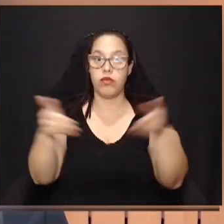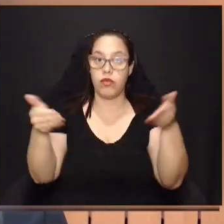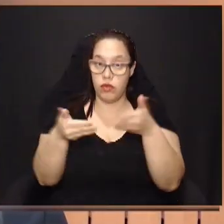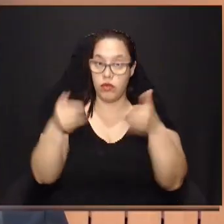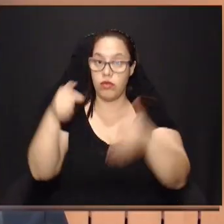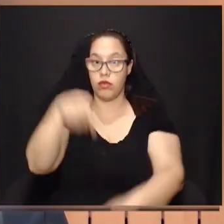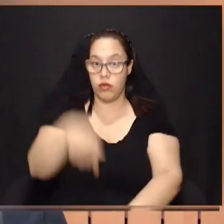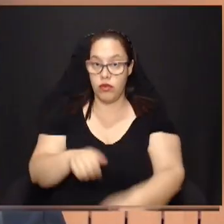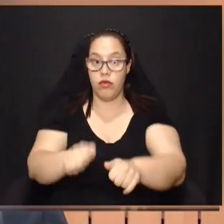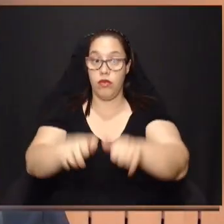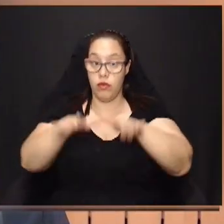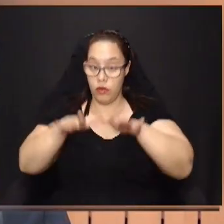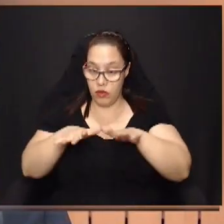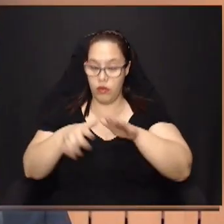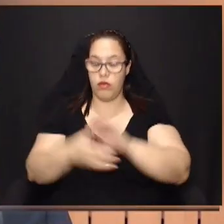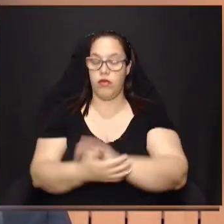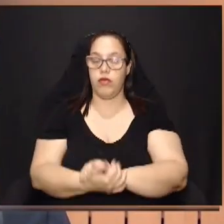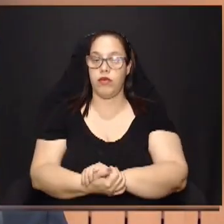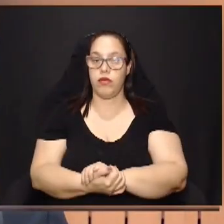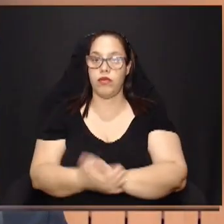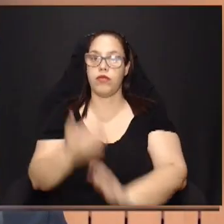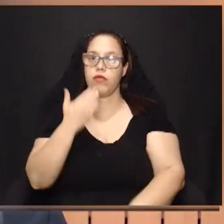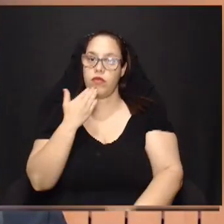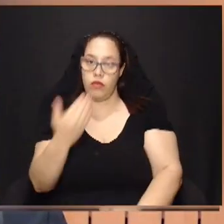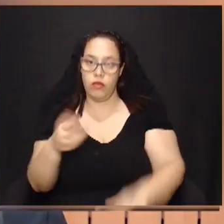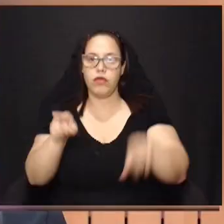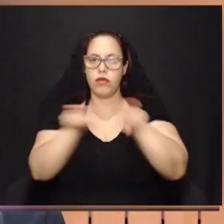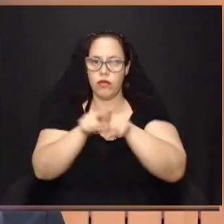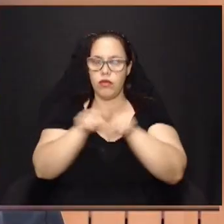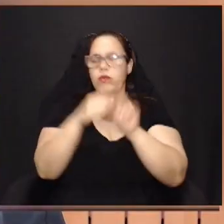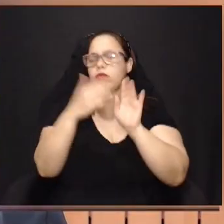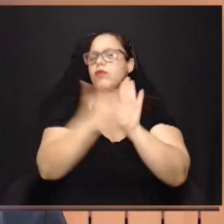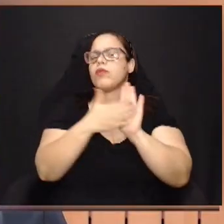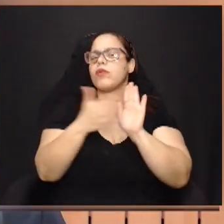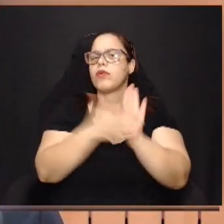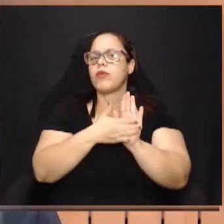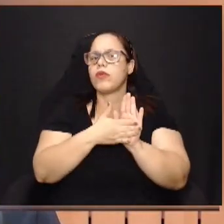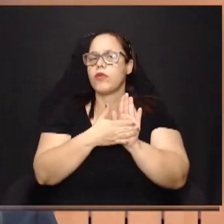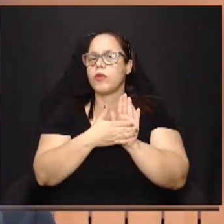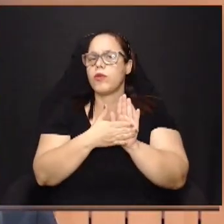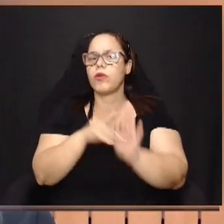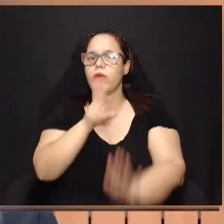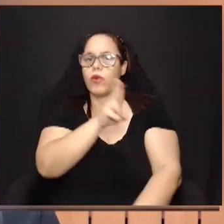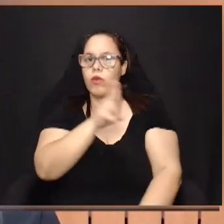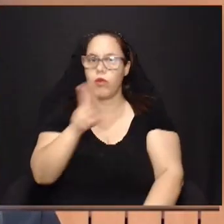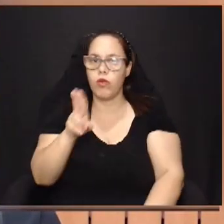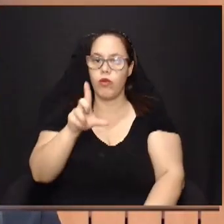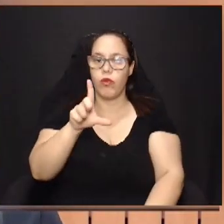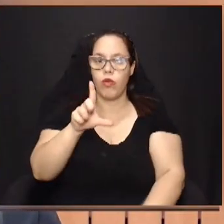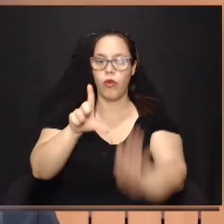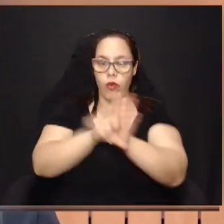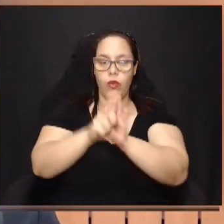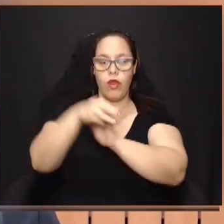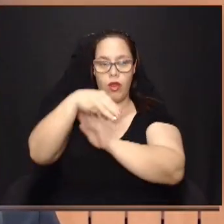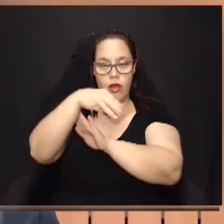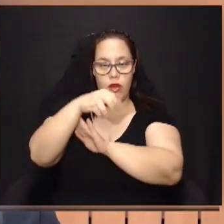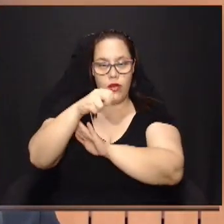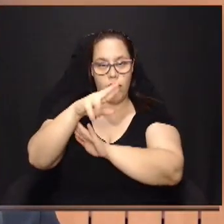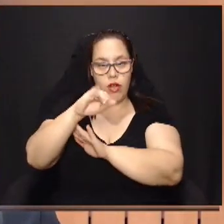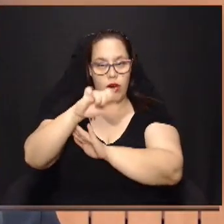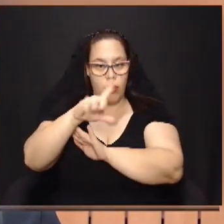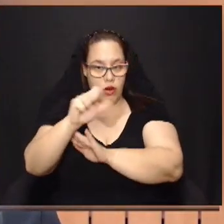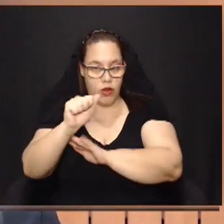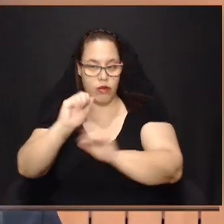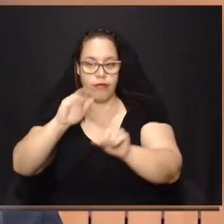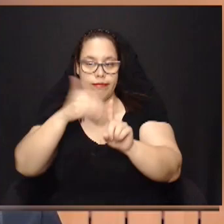plenário. Solicitei também que a proposta seja denominada Lei Manuela, em homenagem à